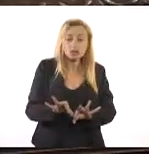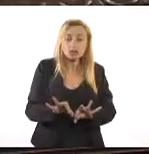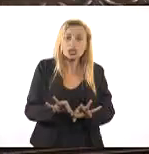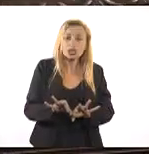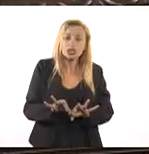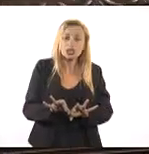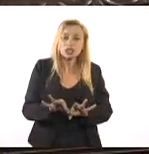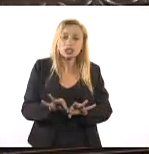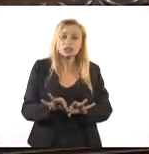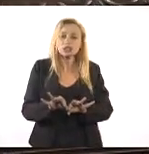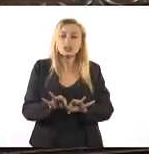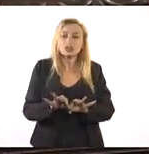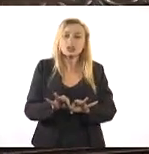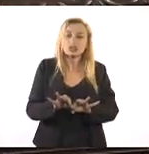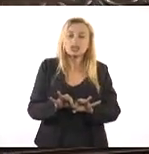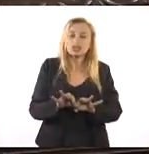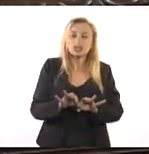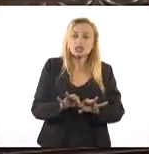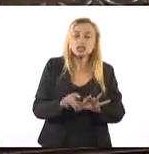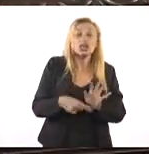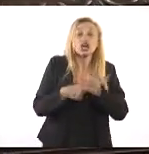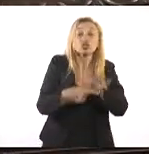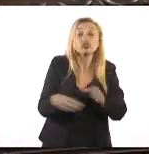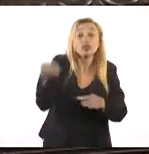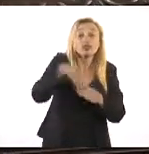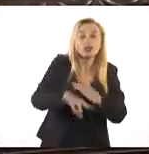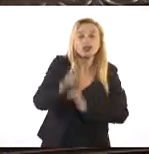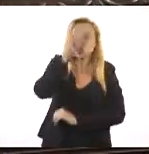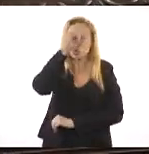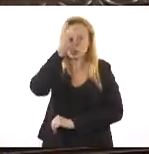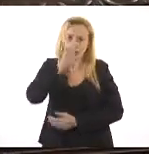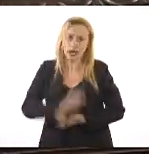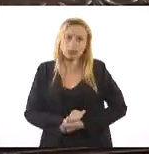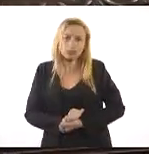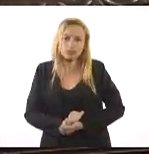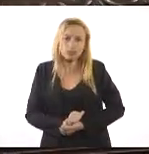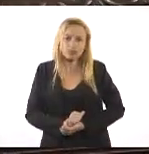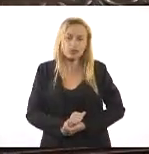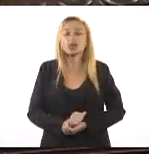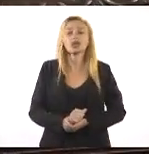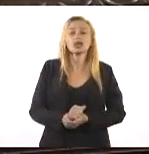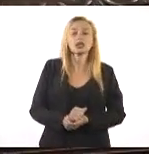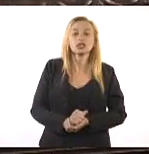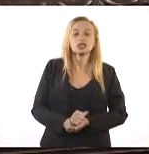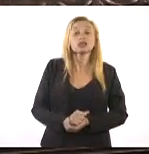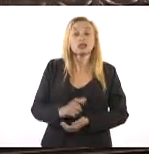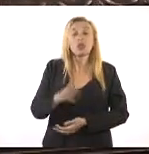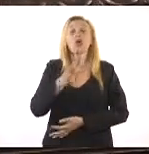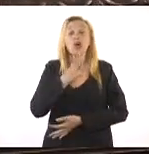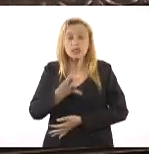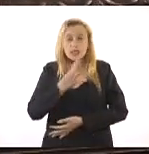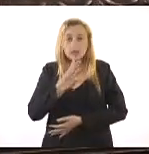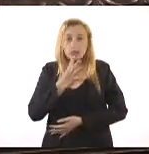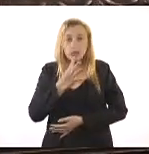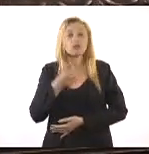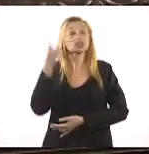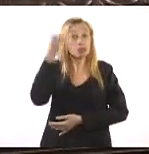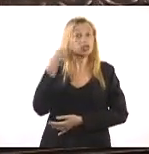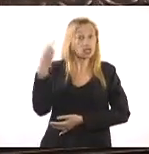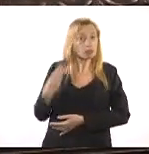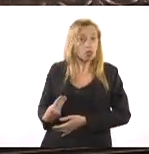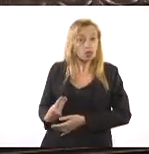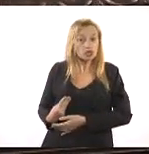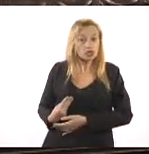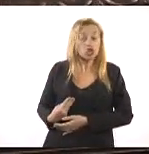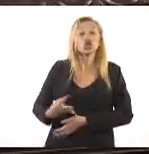plano de atendimento dentro desses hospitais. A população tinha que estar tomando conhecimento, deputada Mônica,